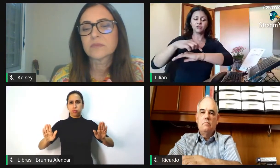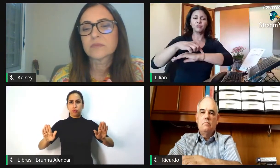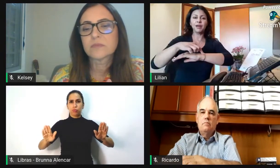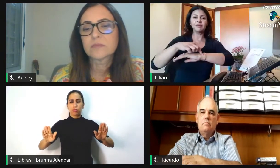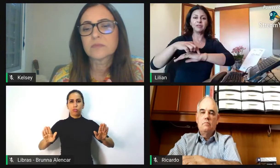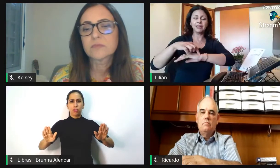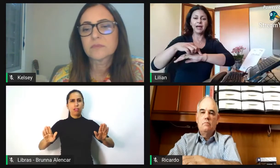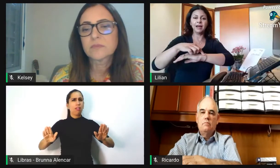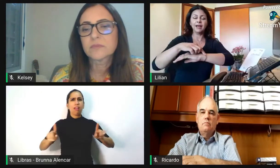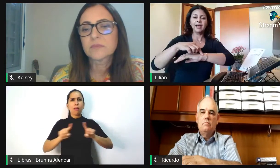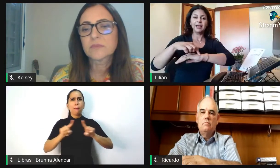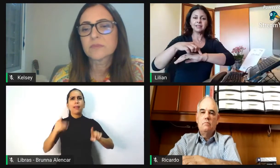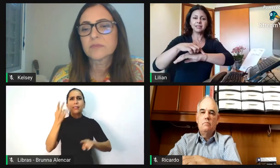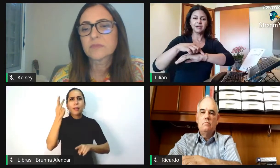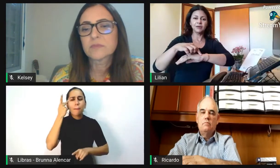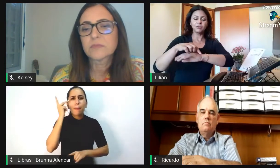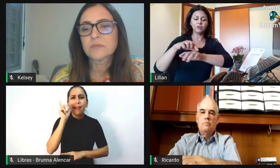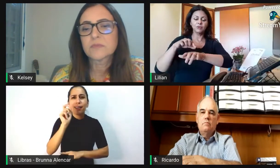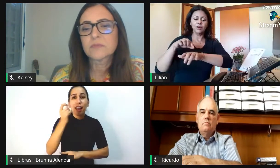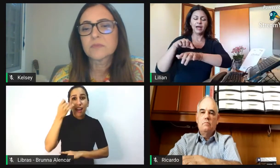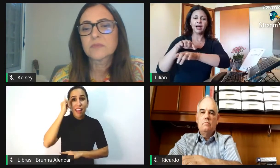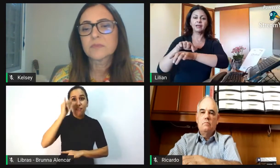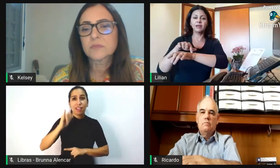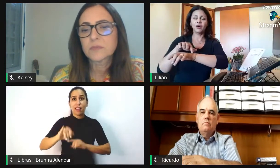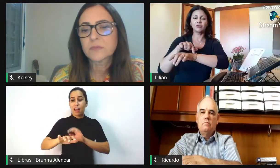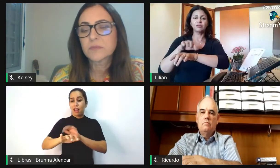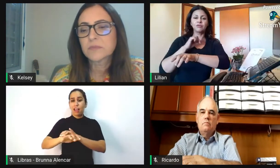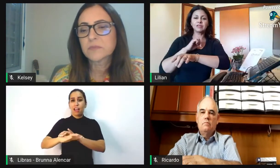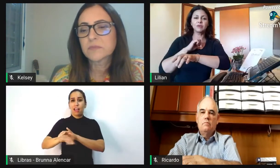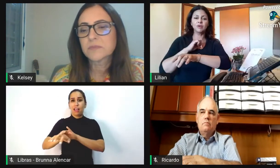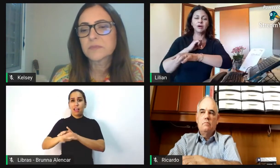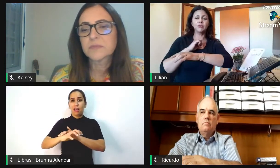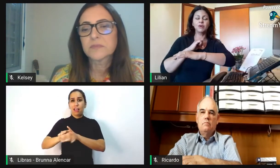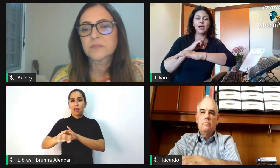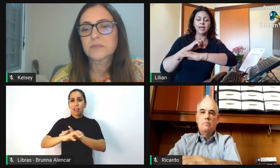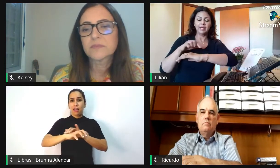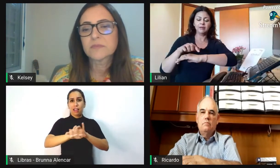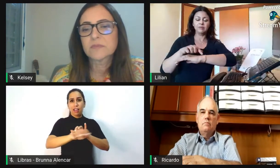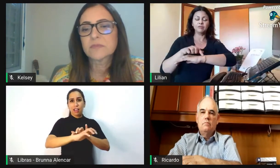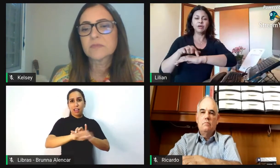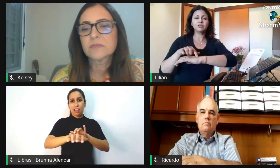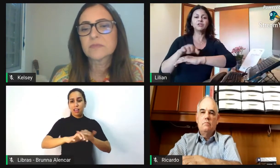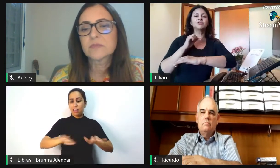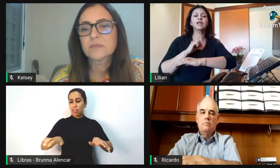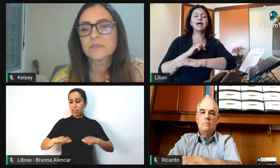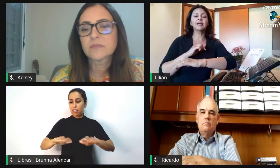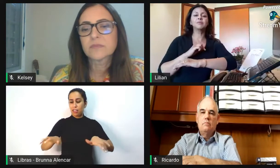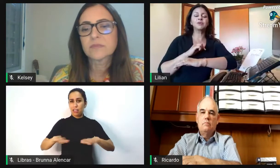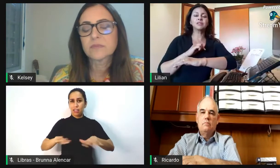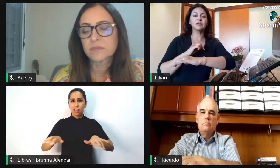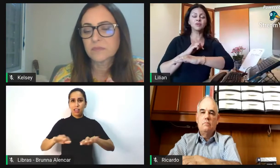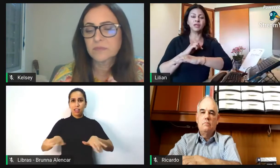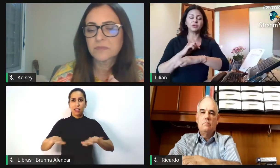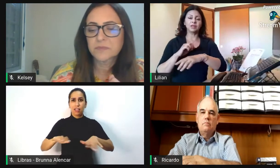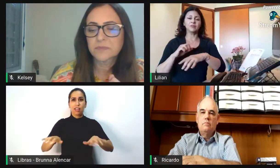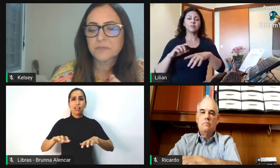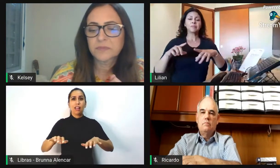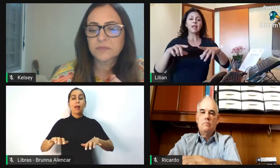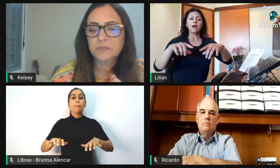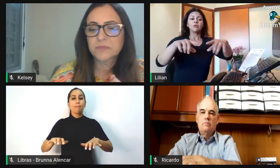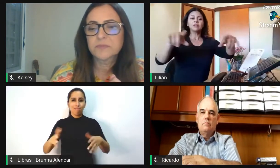serve isso? Para evitar esse ângulo aqui, ó, fazer um ângulo e a gente ficar na posição